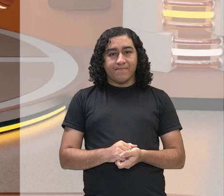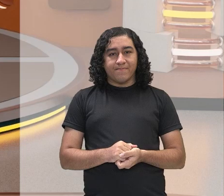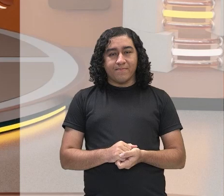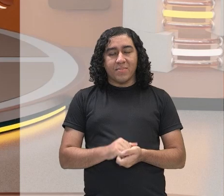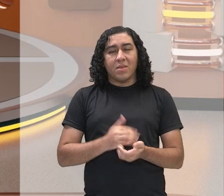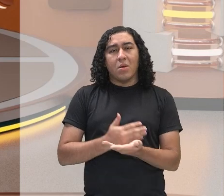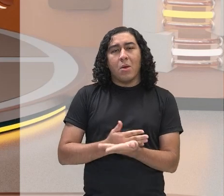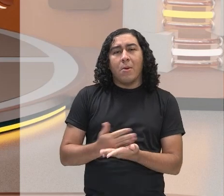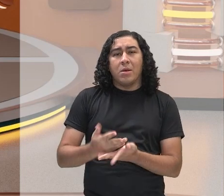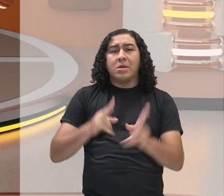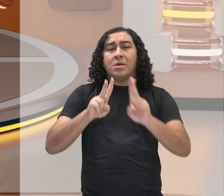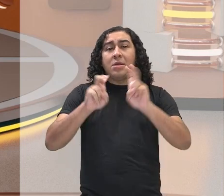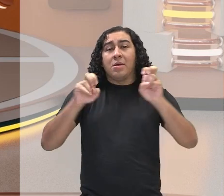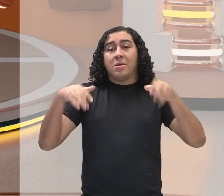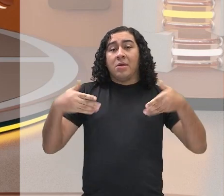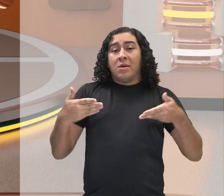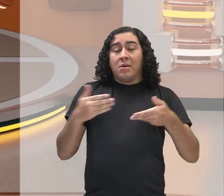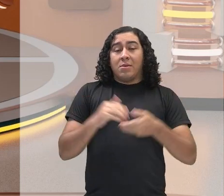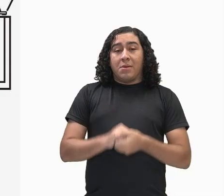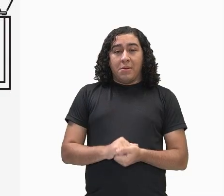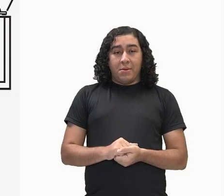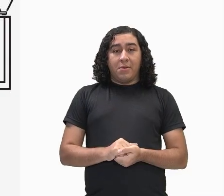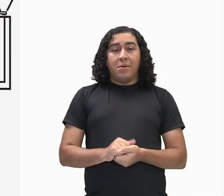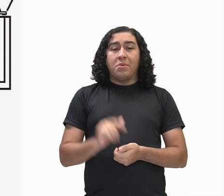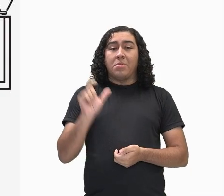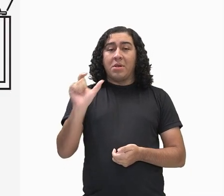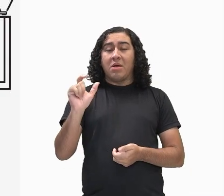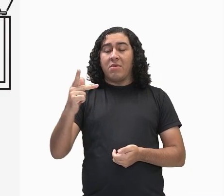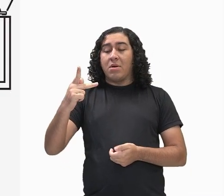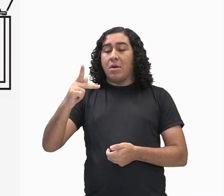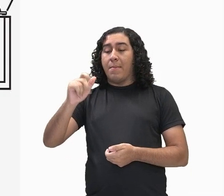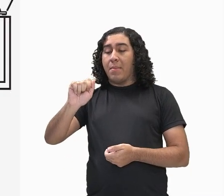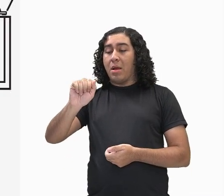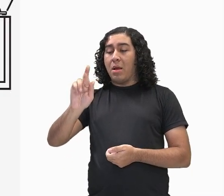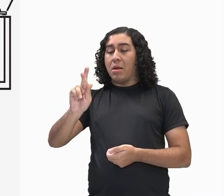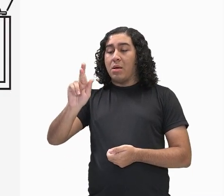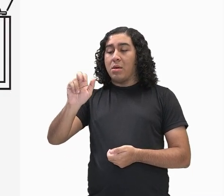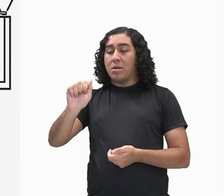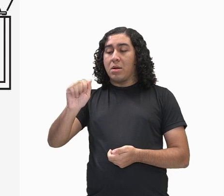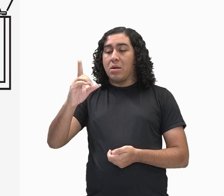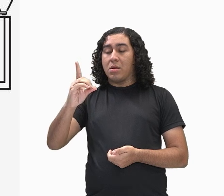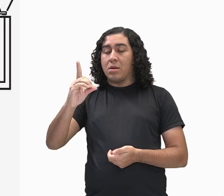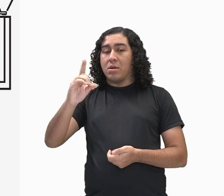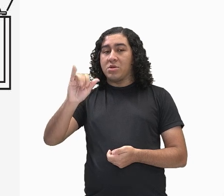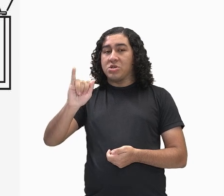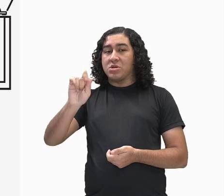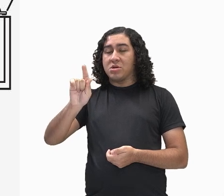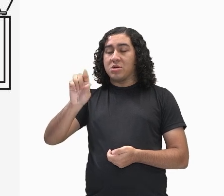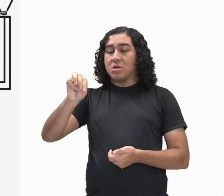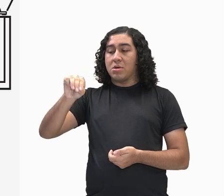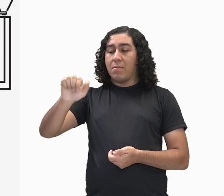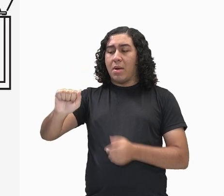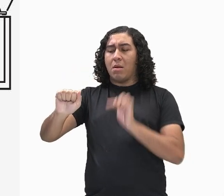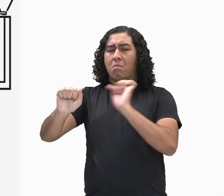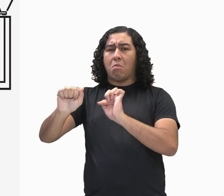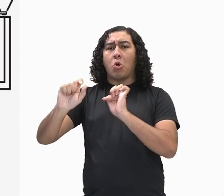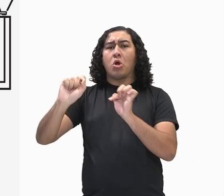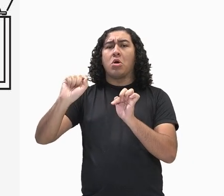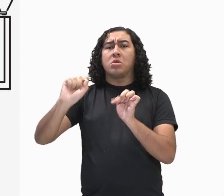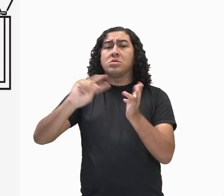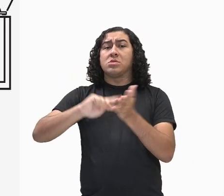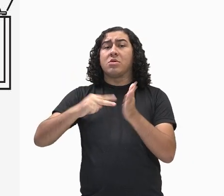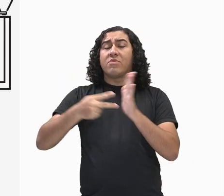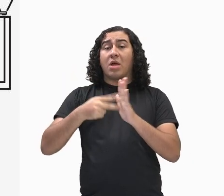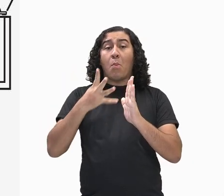começar falando sobre o paradigma. Estão lembrados disso, né? O que é um paradigma? Então, aquele modelo